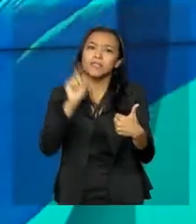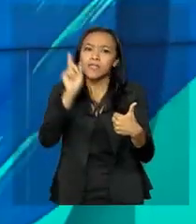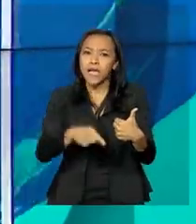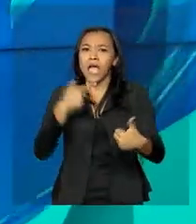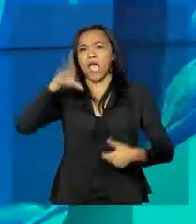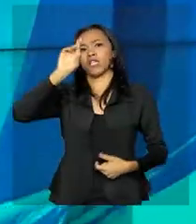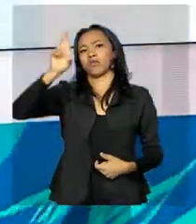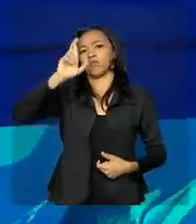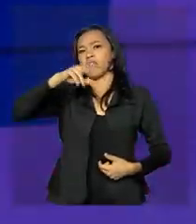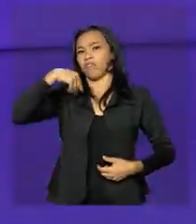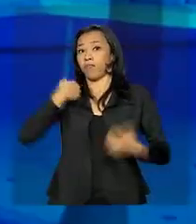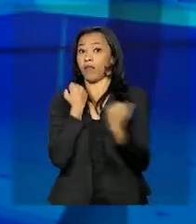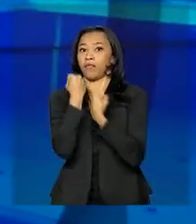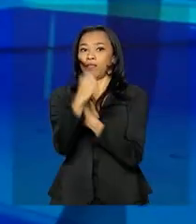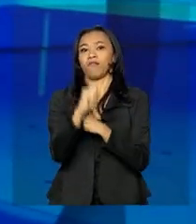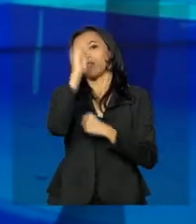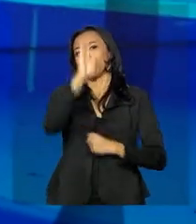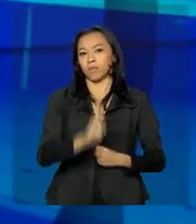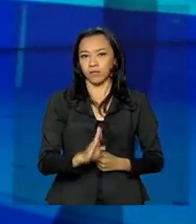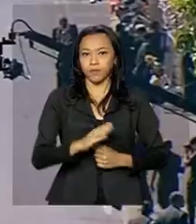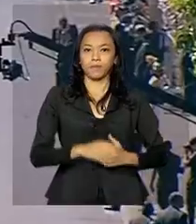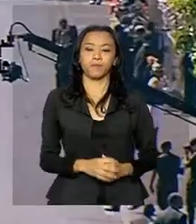são responsáveis pela defesa do Brasil.